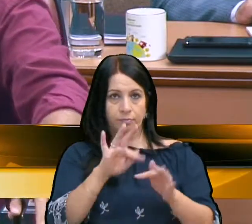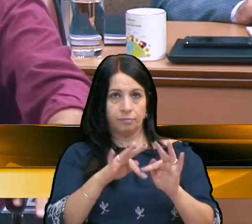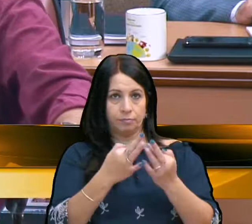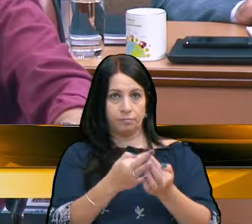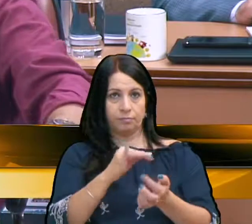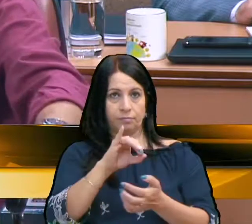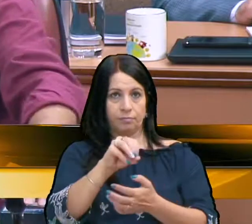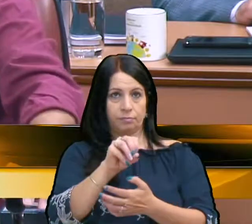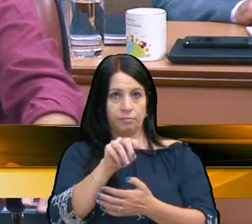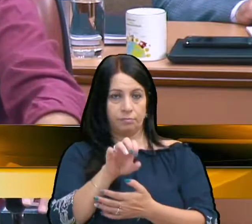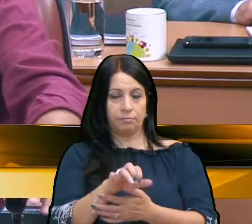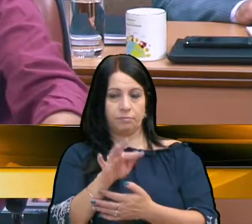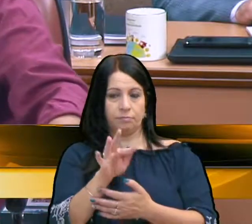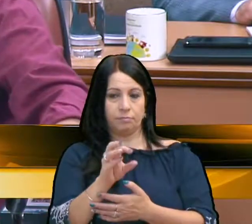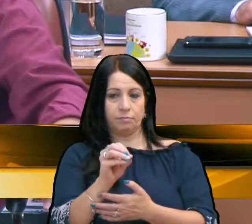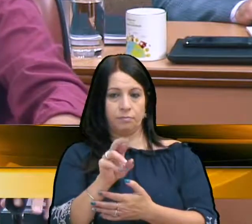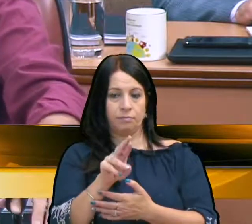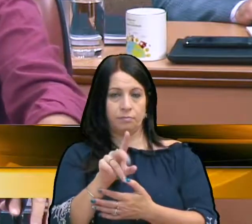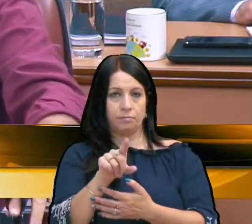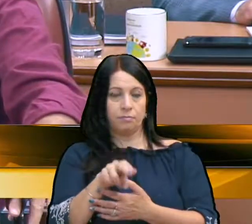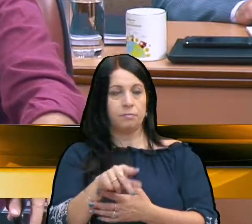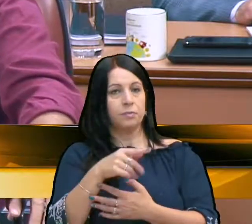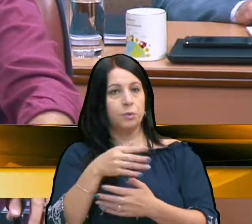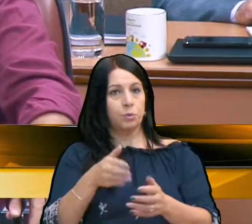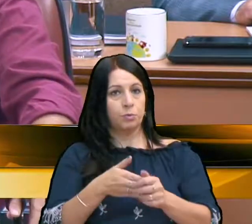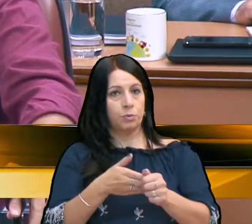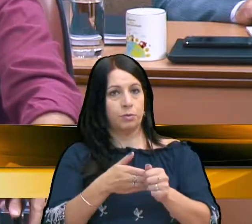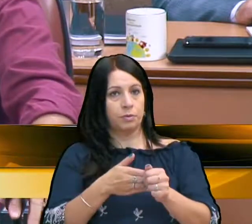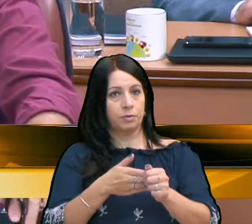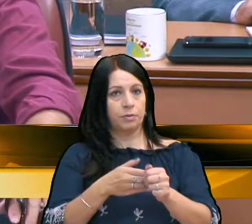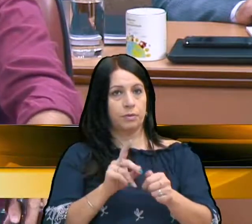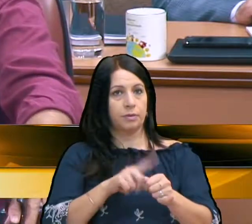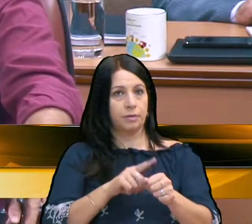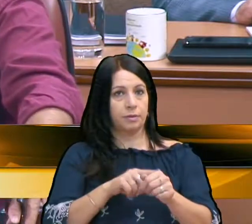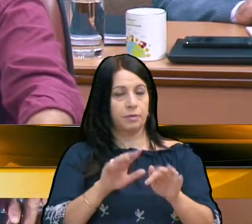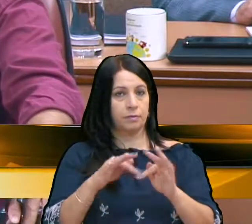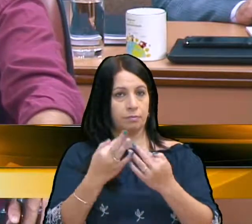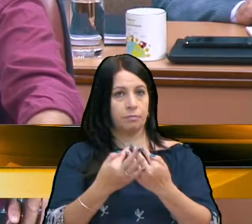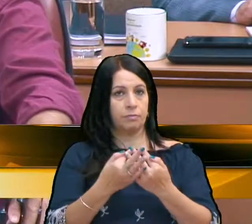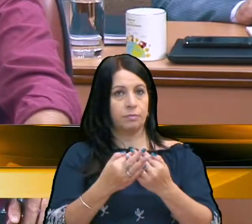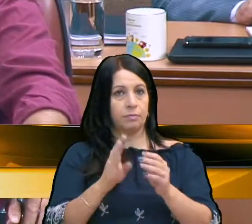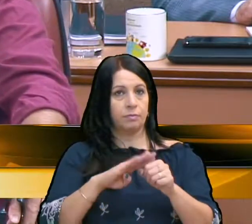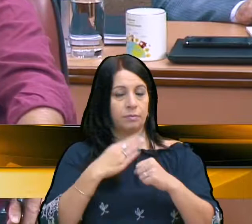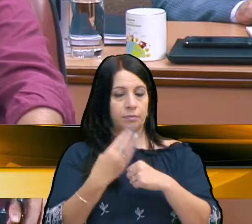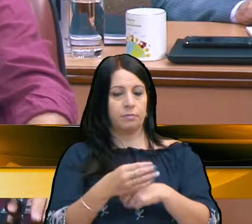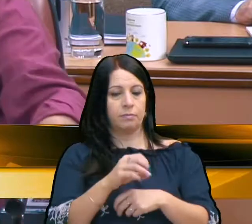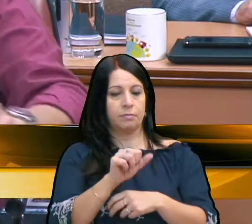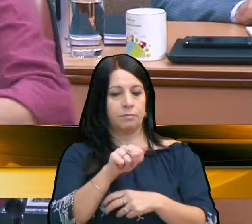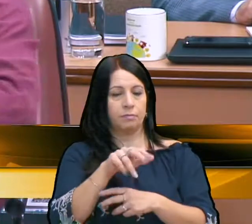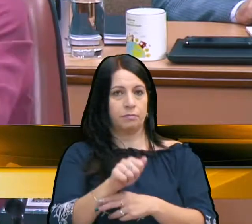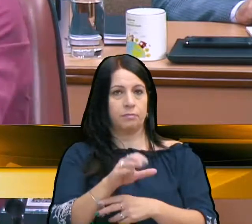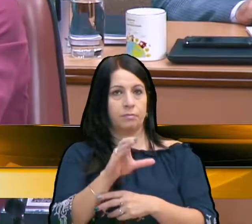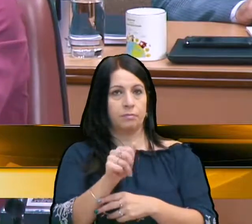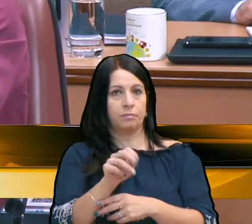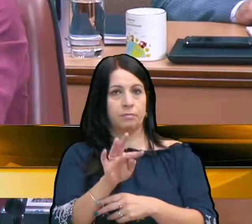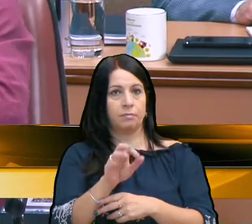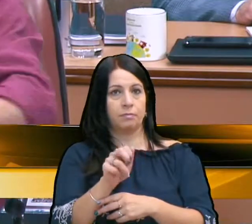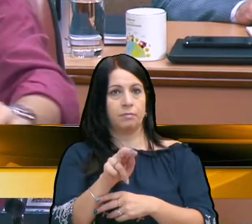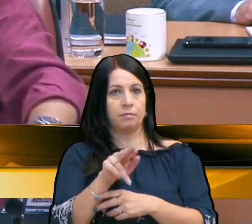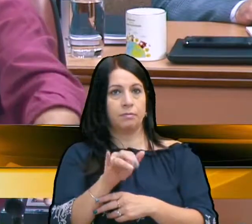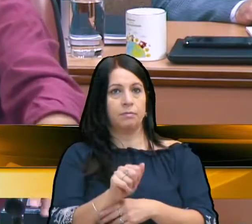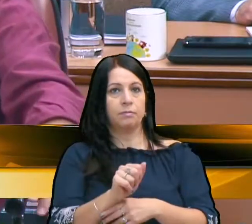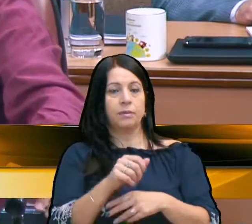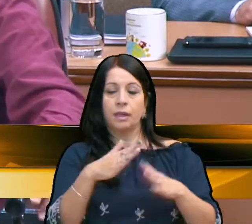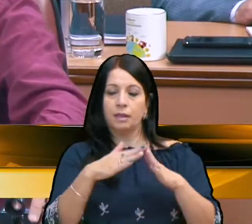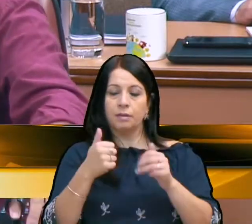de José Forlim. Eu que acompanho há bastante tempo a trajetória da família junto ao bairro Santa Catarina, bairro que habito, e ao